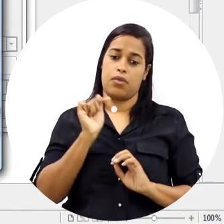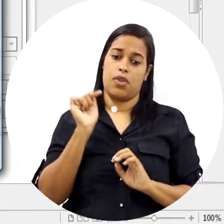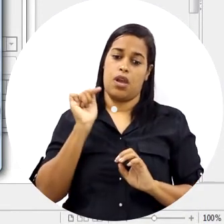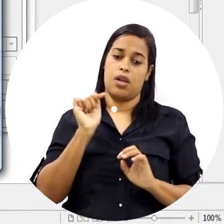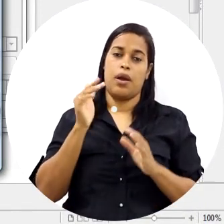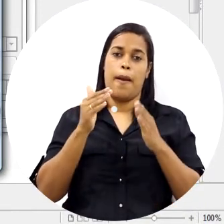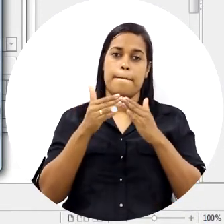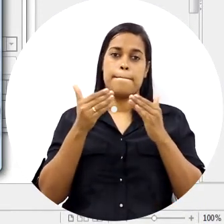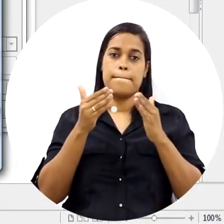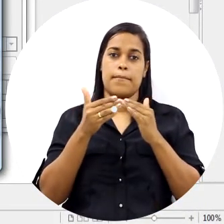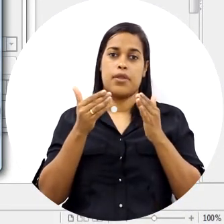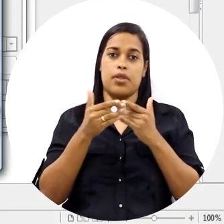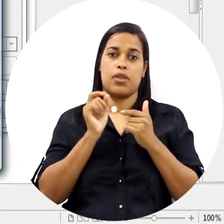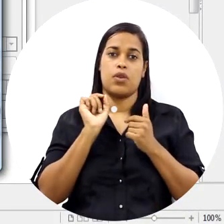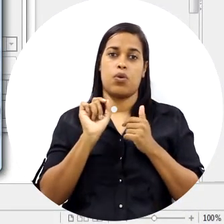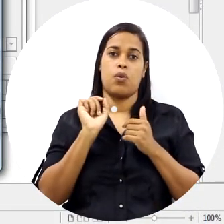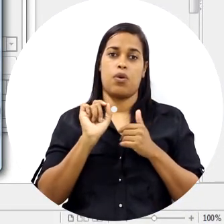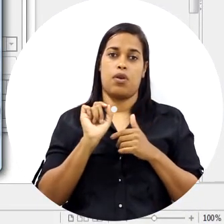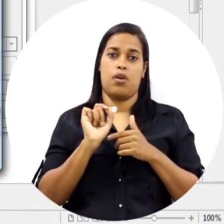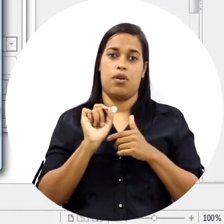é solicitado um